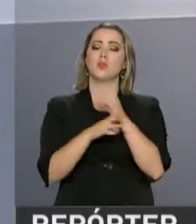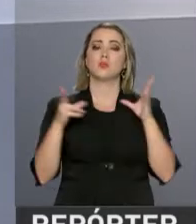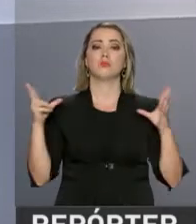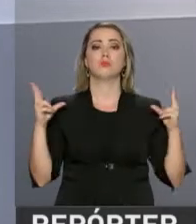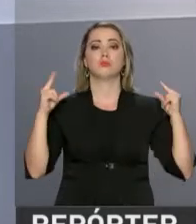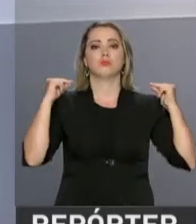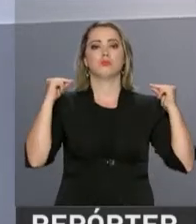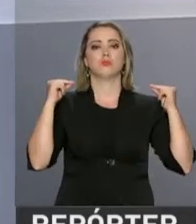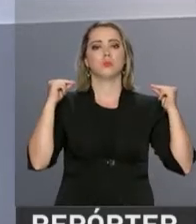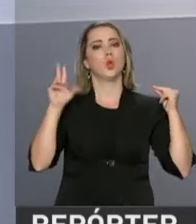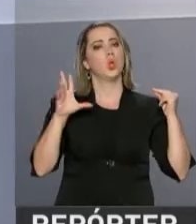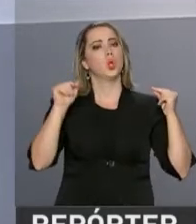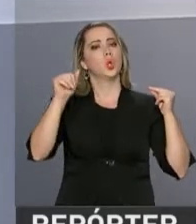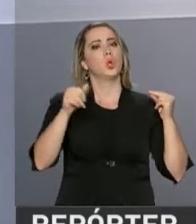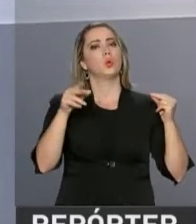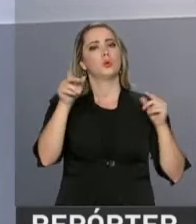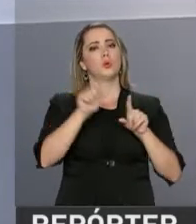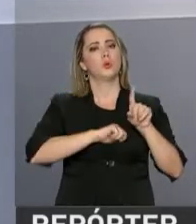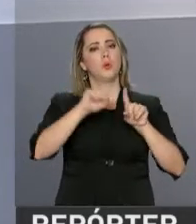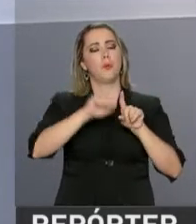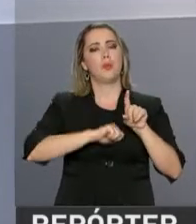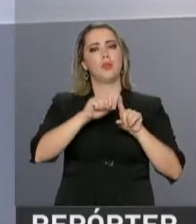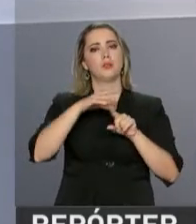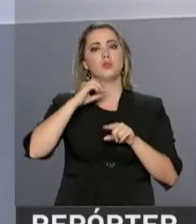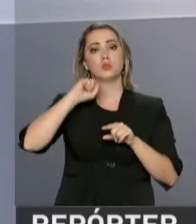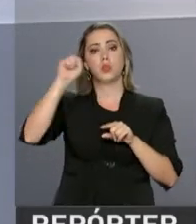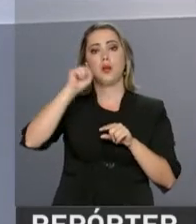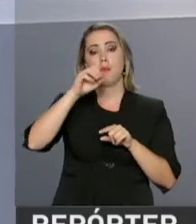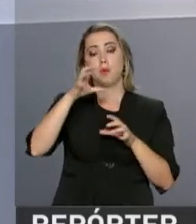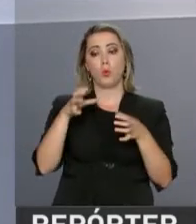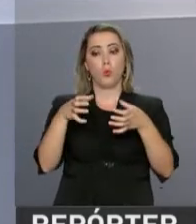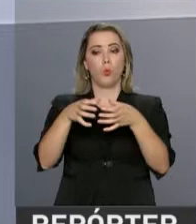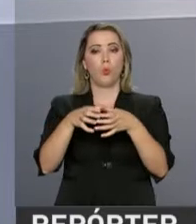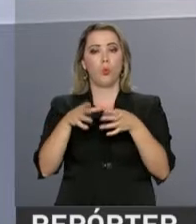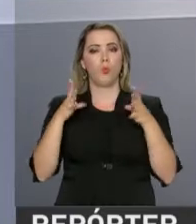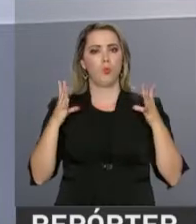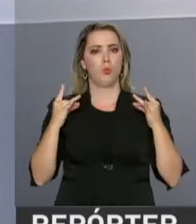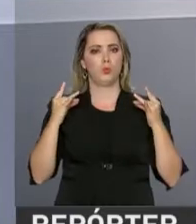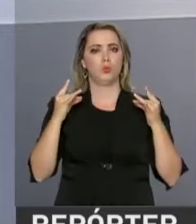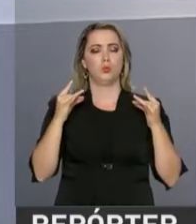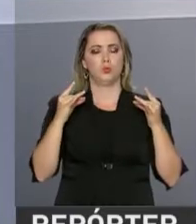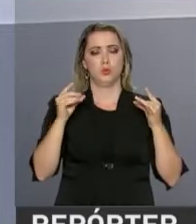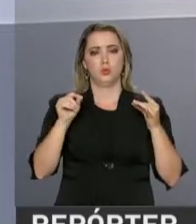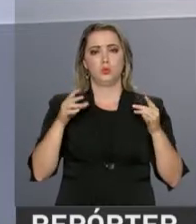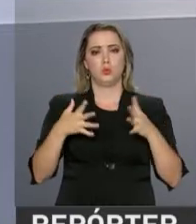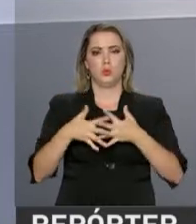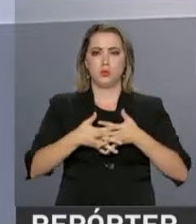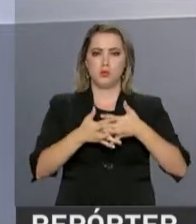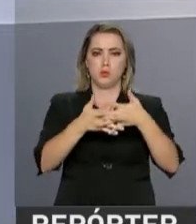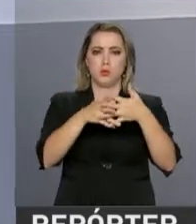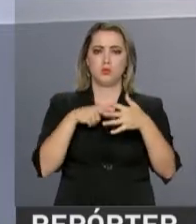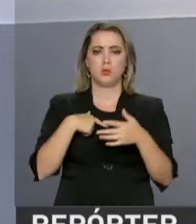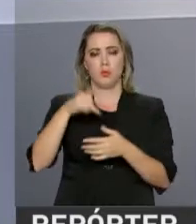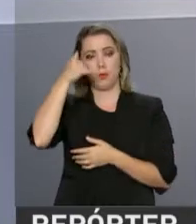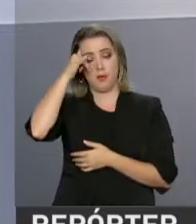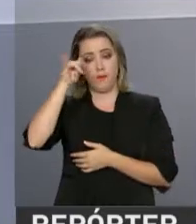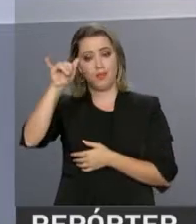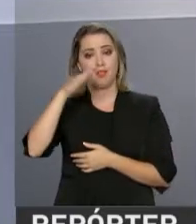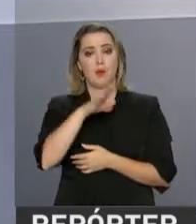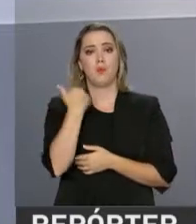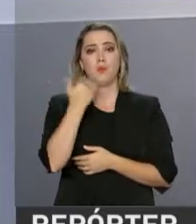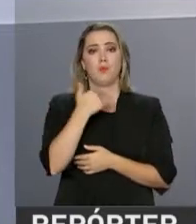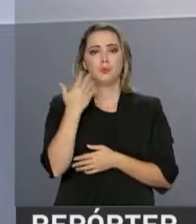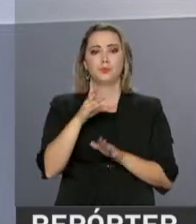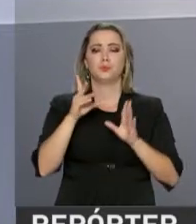durante todo o mês de abril os caminhoneiros foram o foco principal de uma campanha para evitar mortes e incapacitações